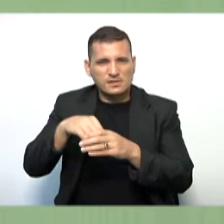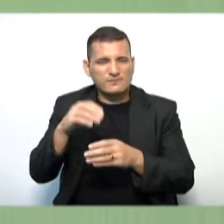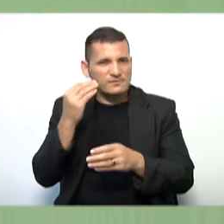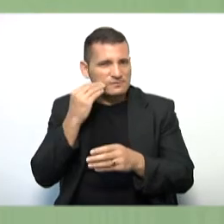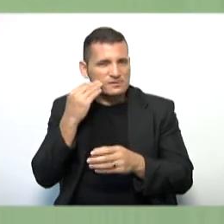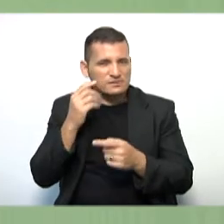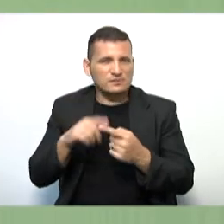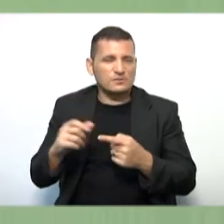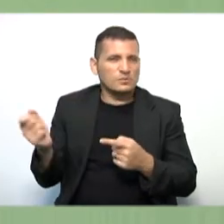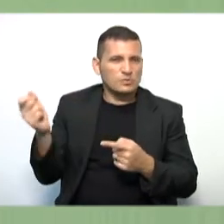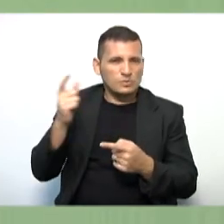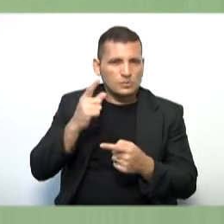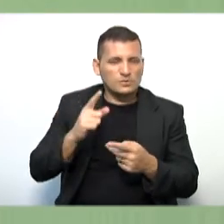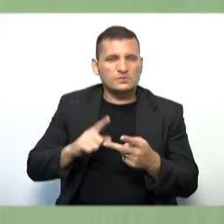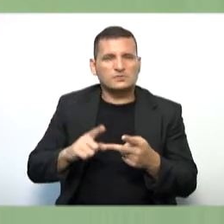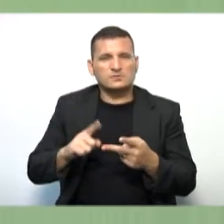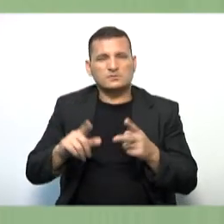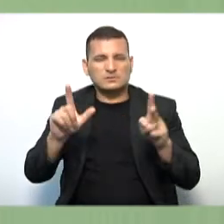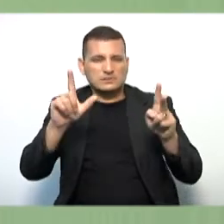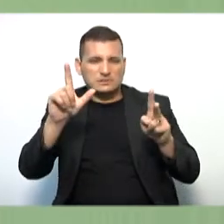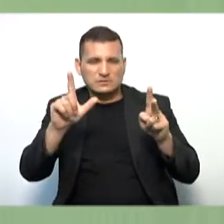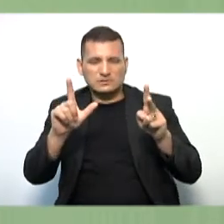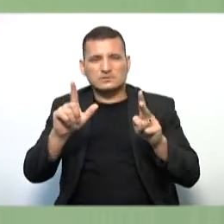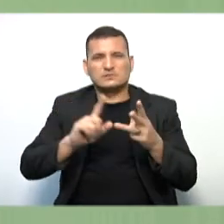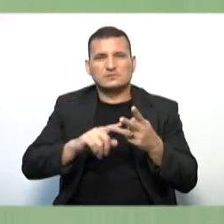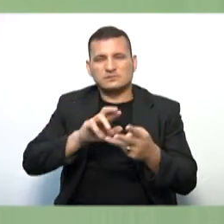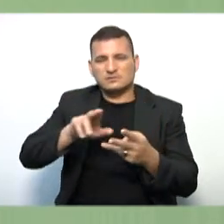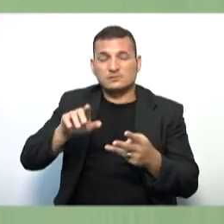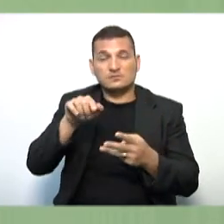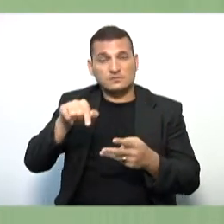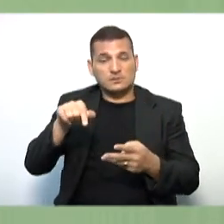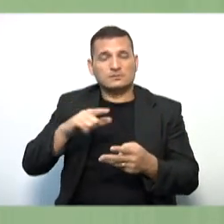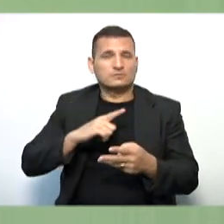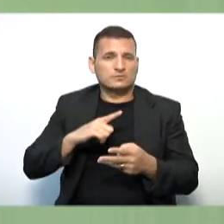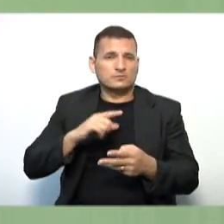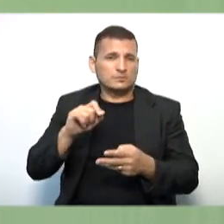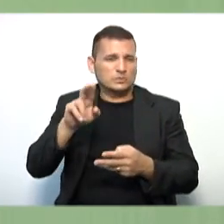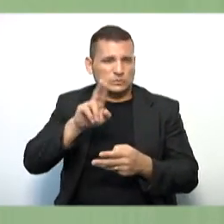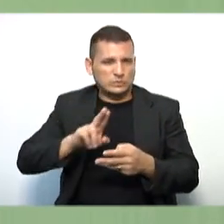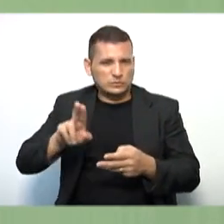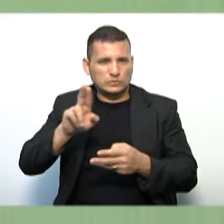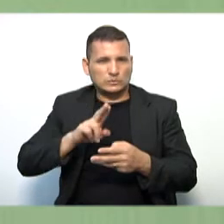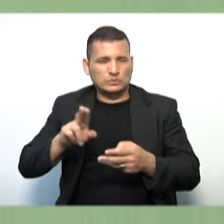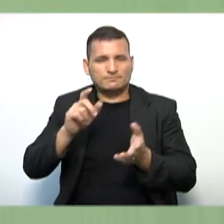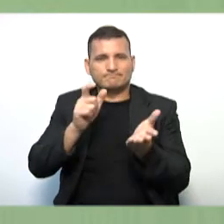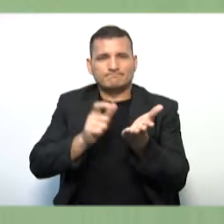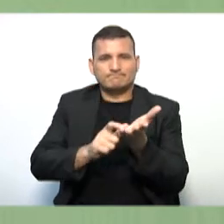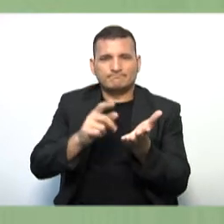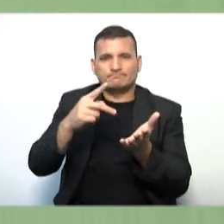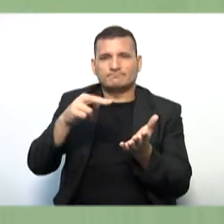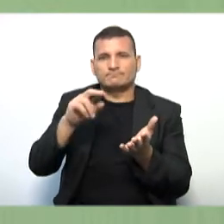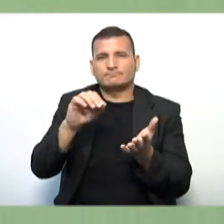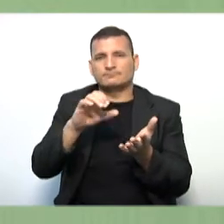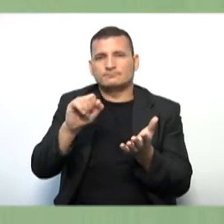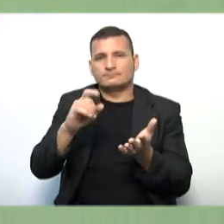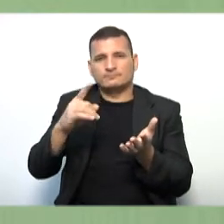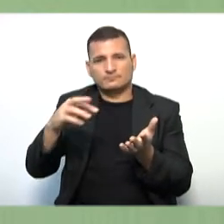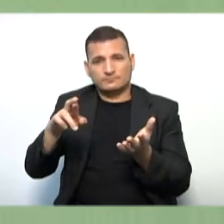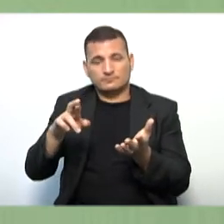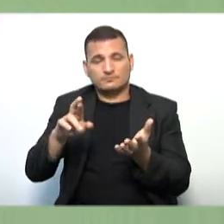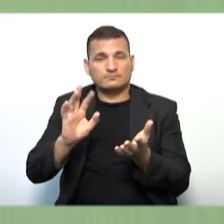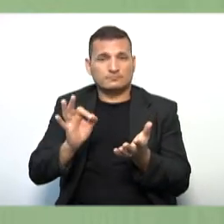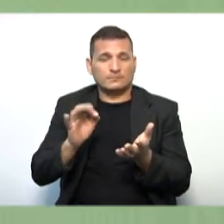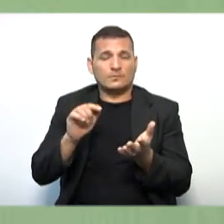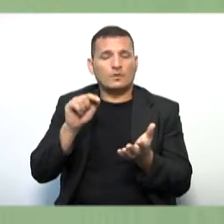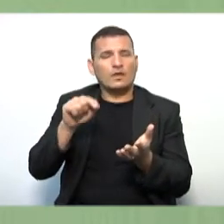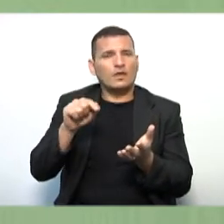luz, sombra, ângulo e por aí vai. Então ele consome muito processador. Então esse tipo de processo